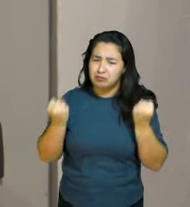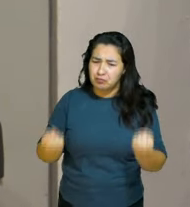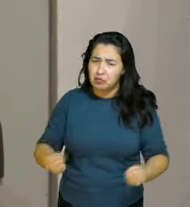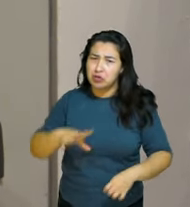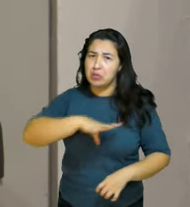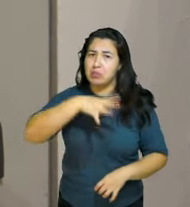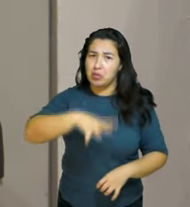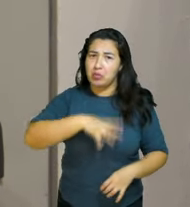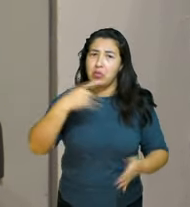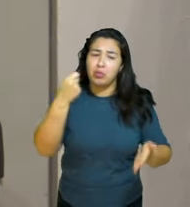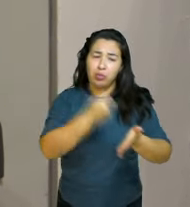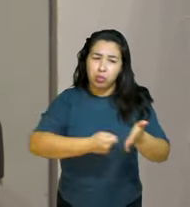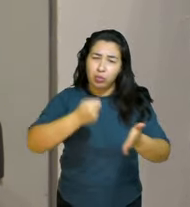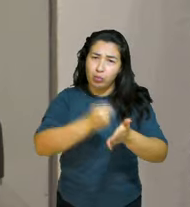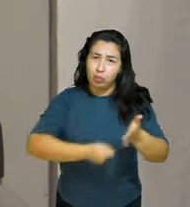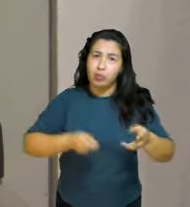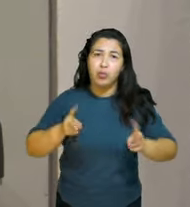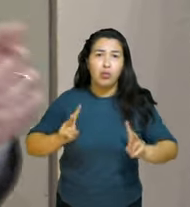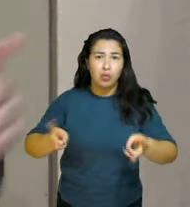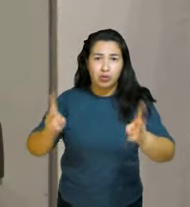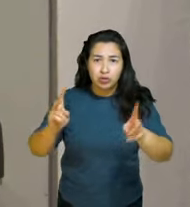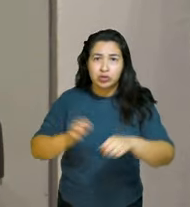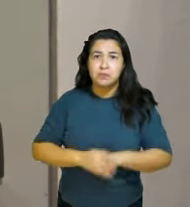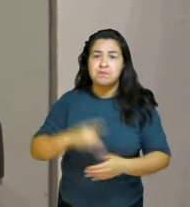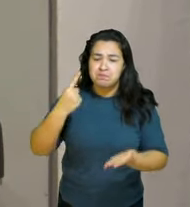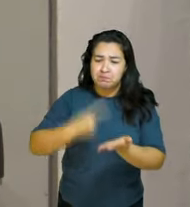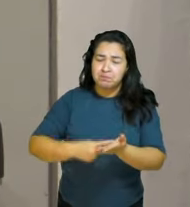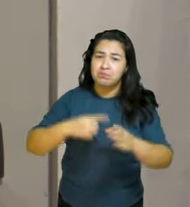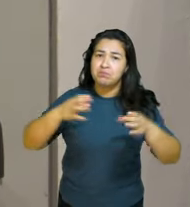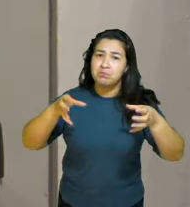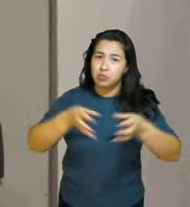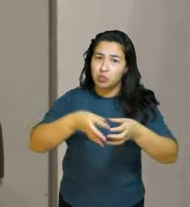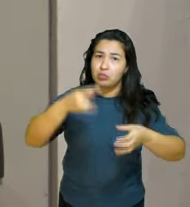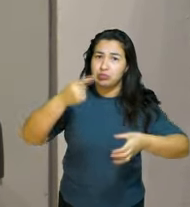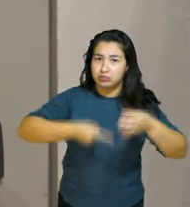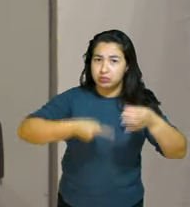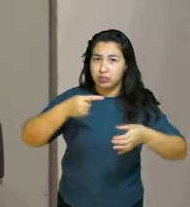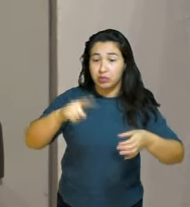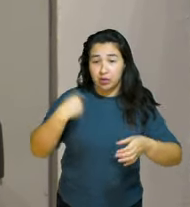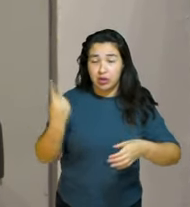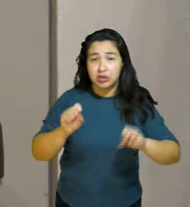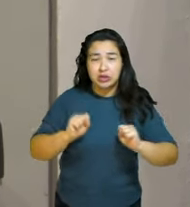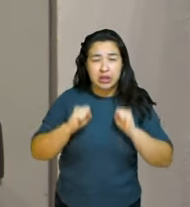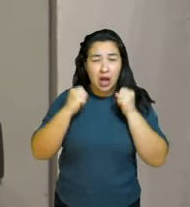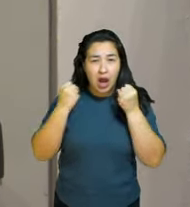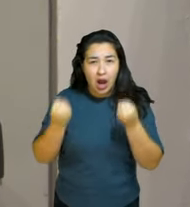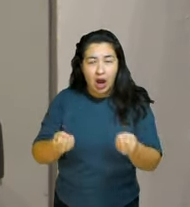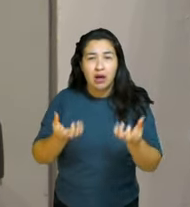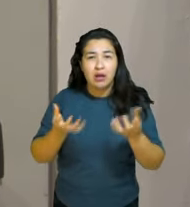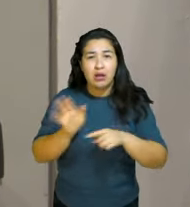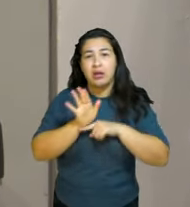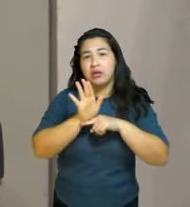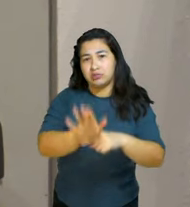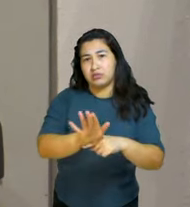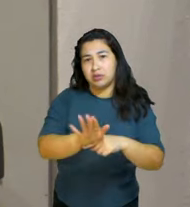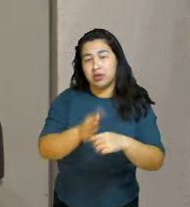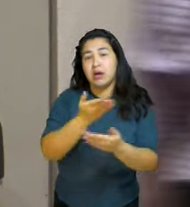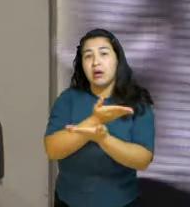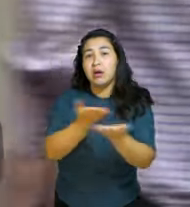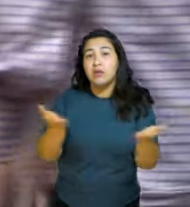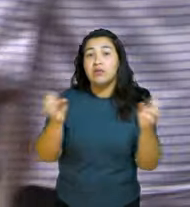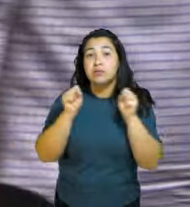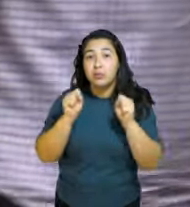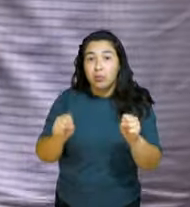continuar batalhando, inclusive, todos que aqui estão defendem a mesma causa, que vocês possam, sim, ter